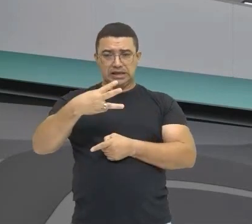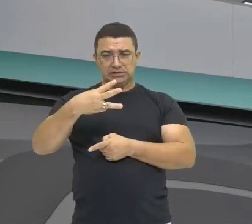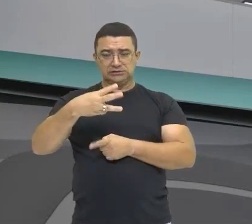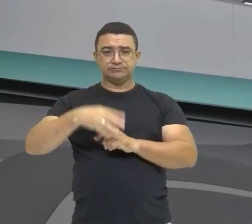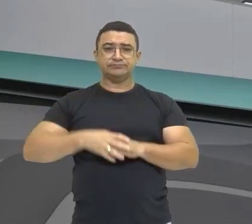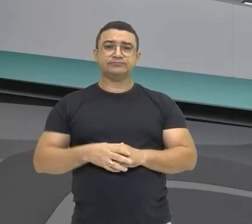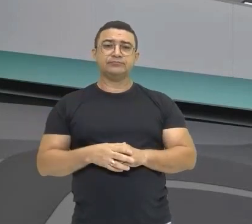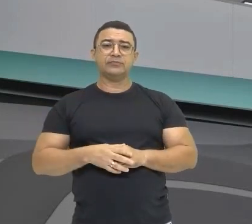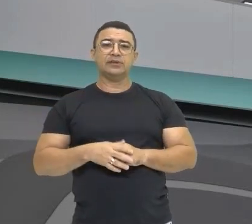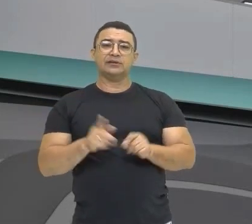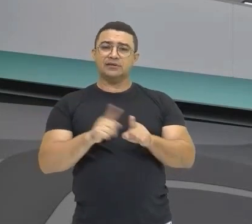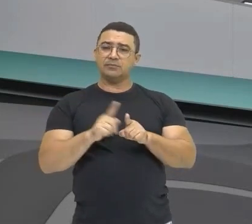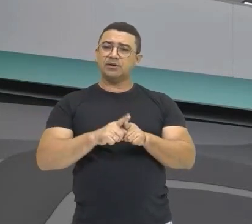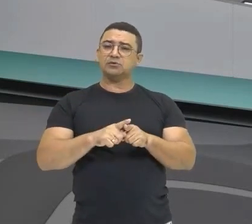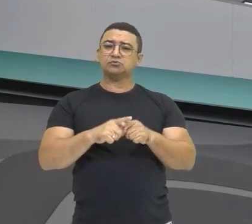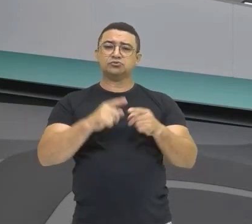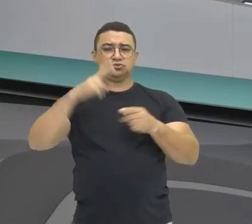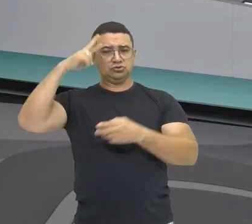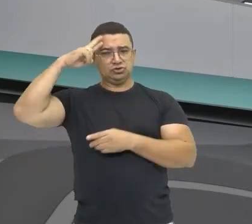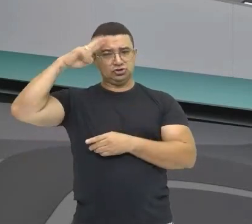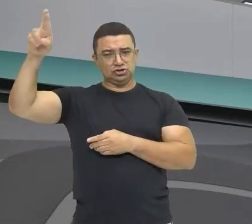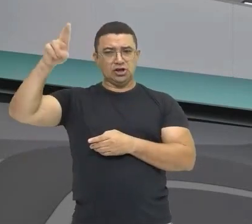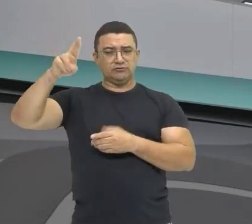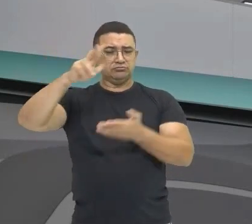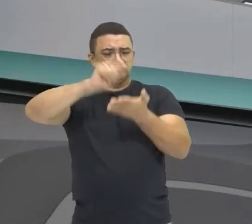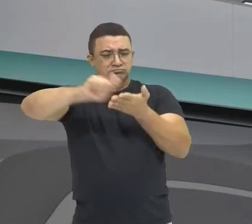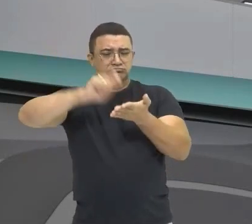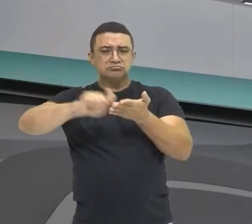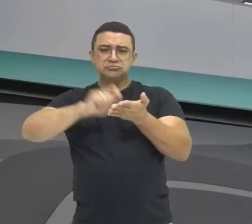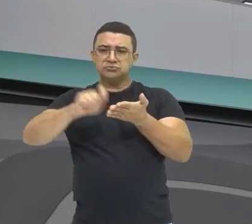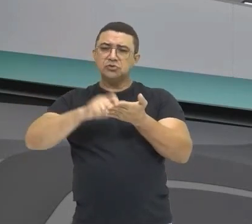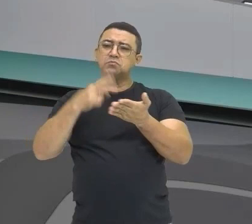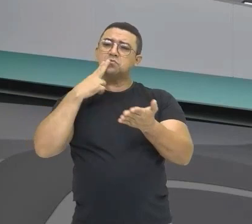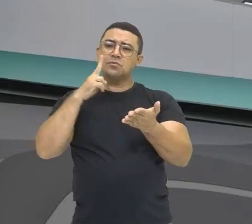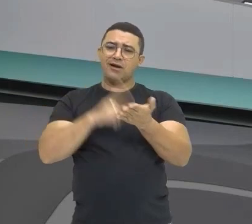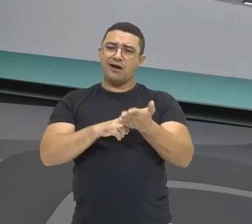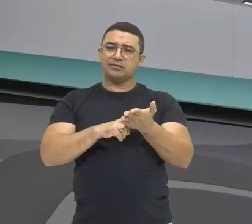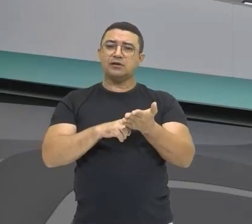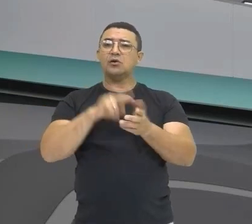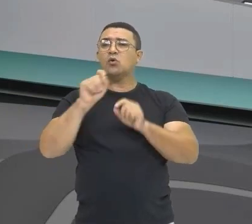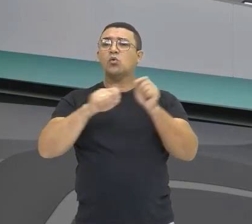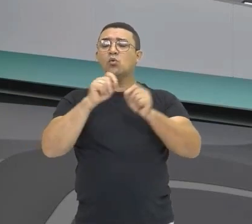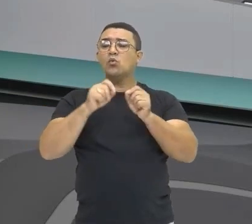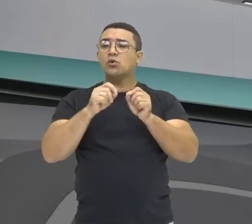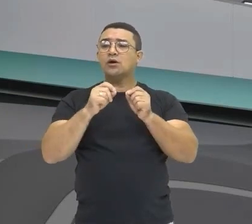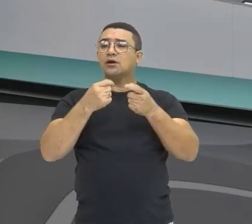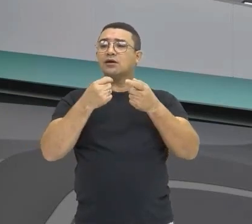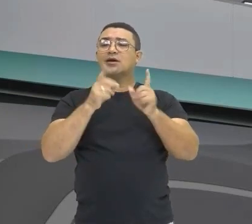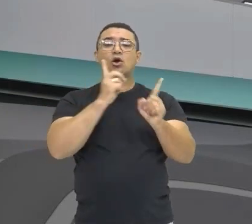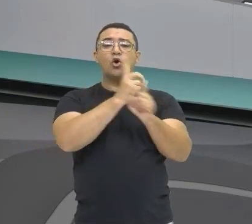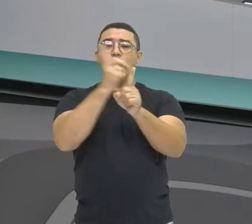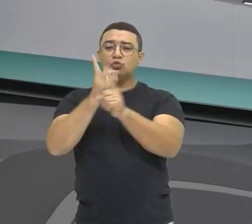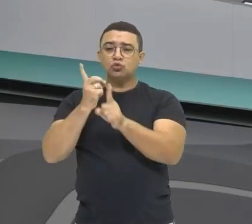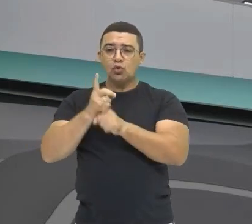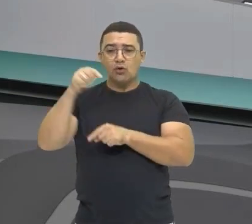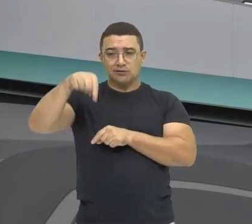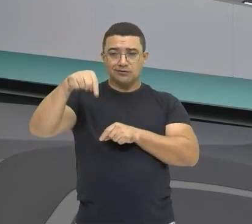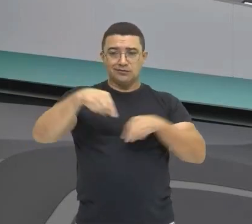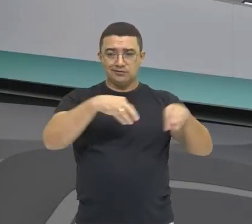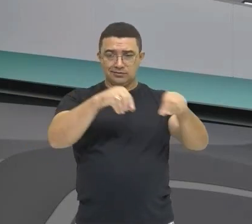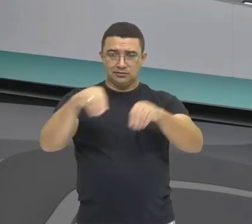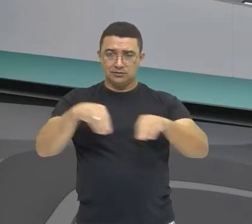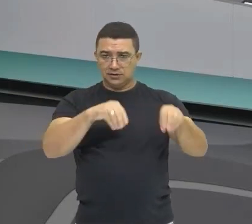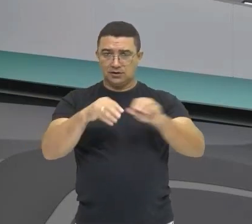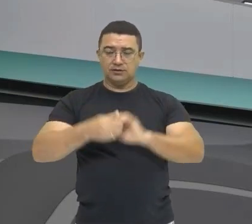outros capitães, escrevam a vossa alteza a nova do achamento desta vossa terra. Olha